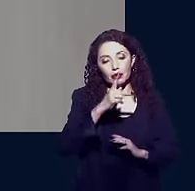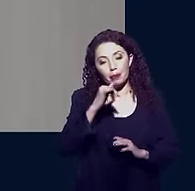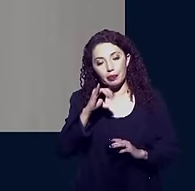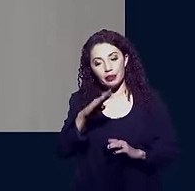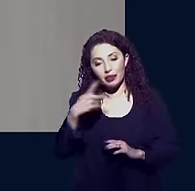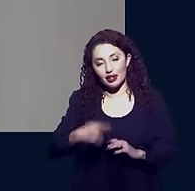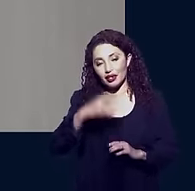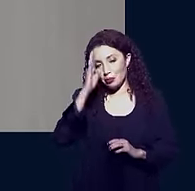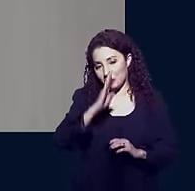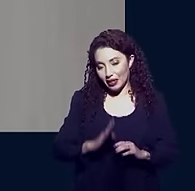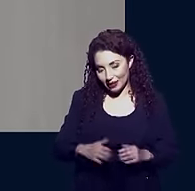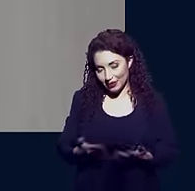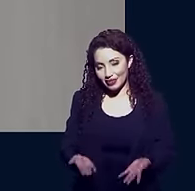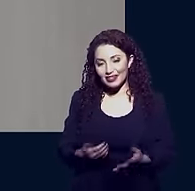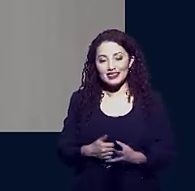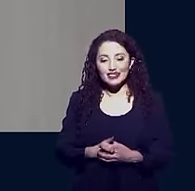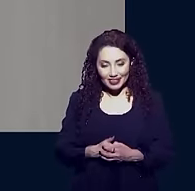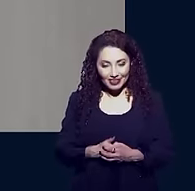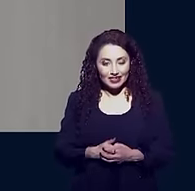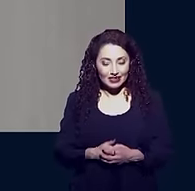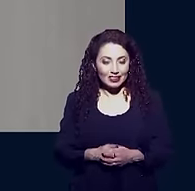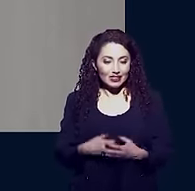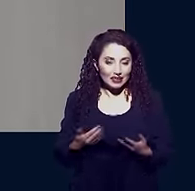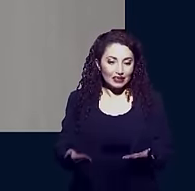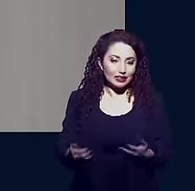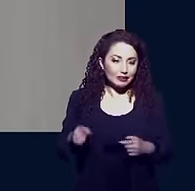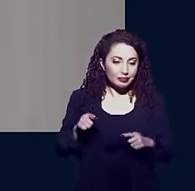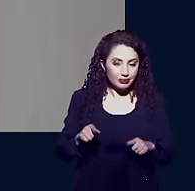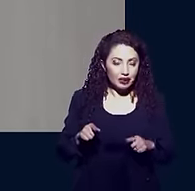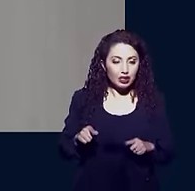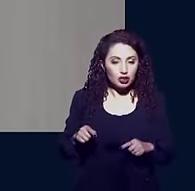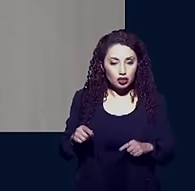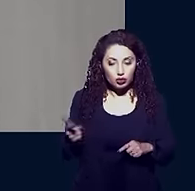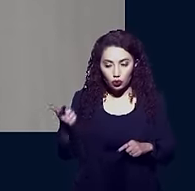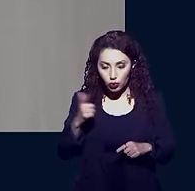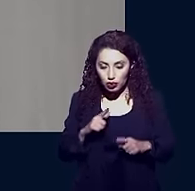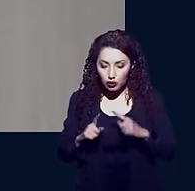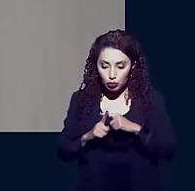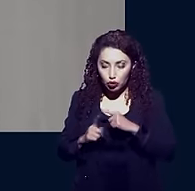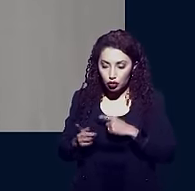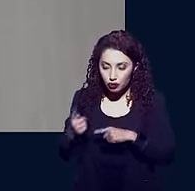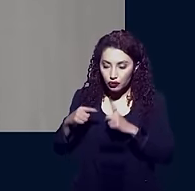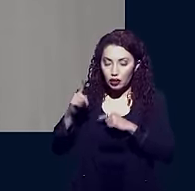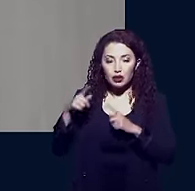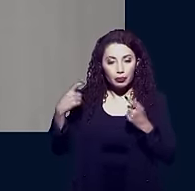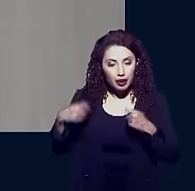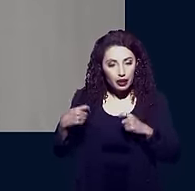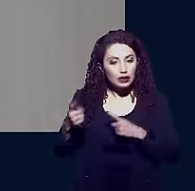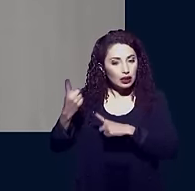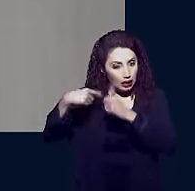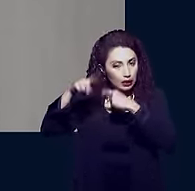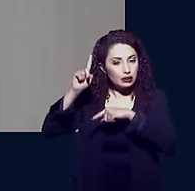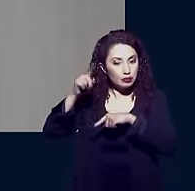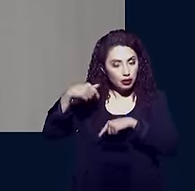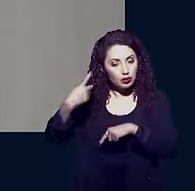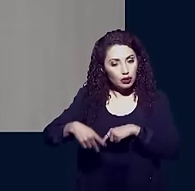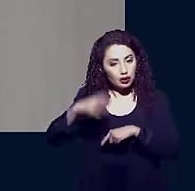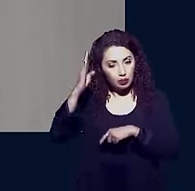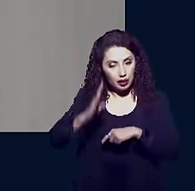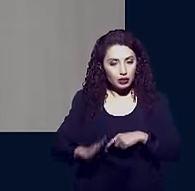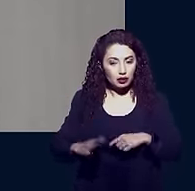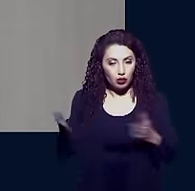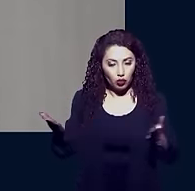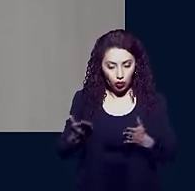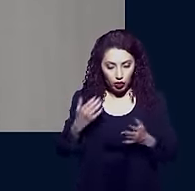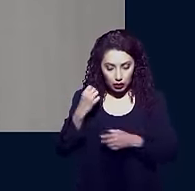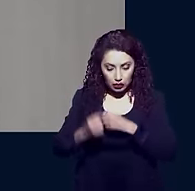Rodrigo eh e positivo aqui para Brasil eh a gente precisa de crescimento né esse é o é é é um ponto muito importante esse ano